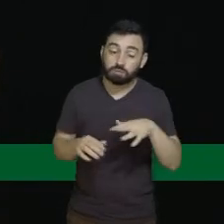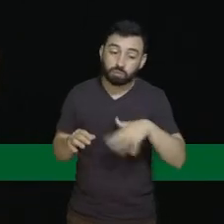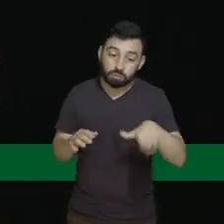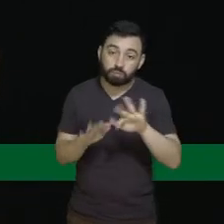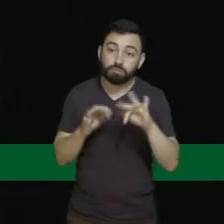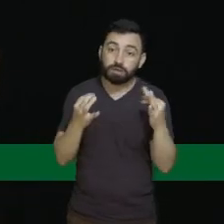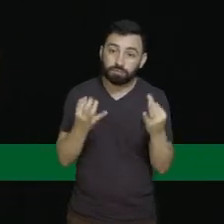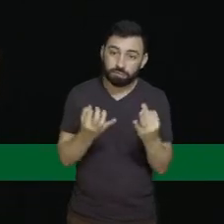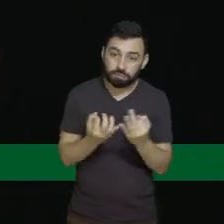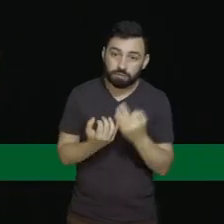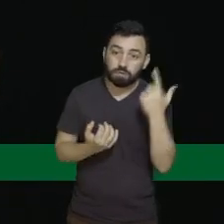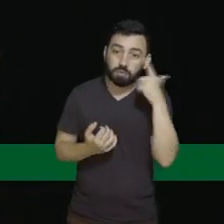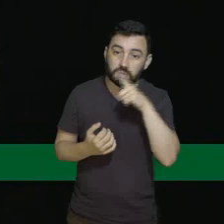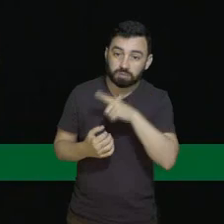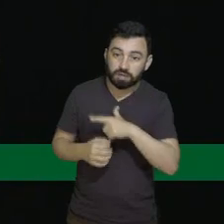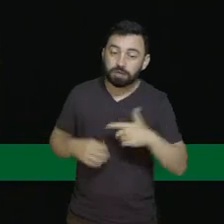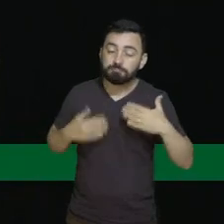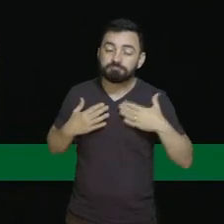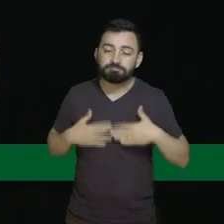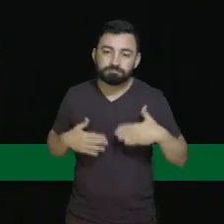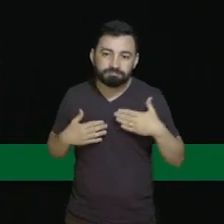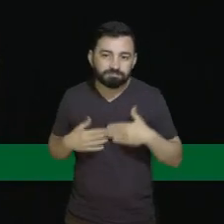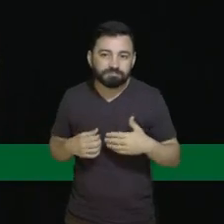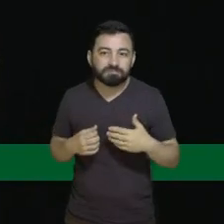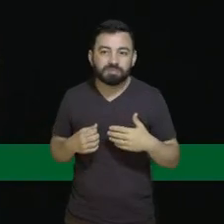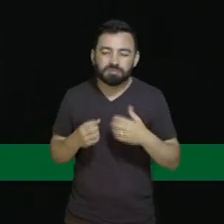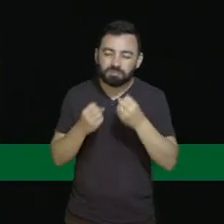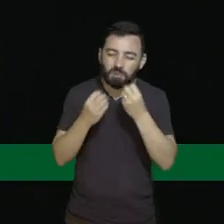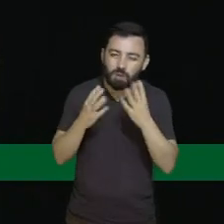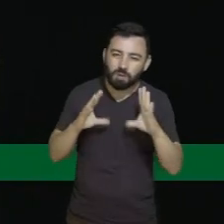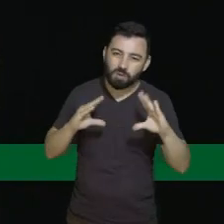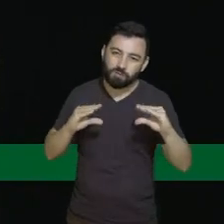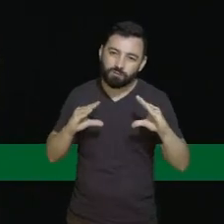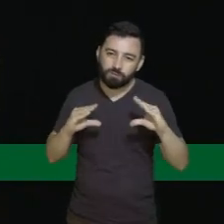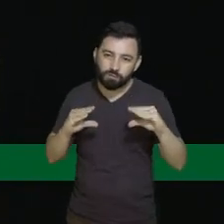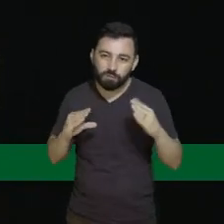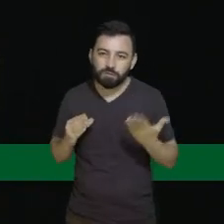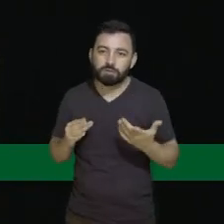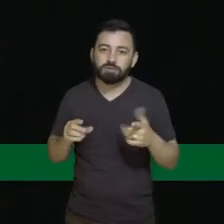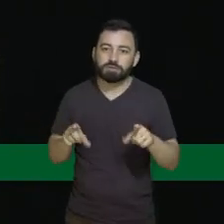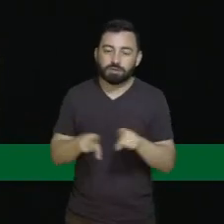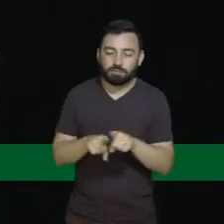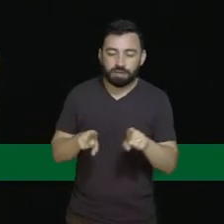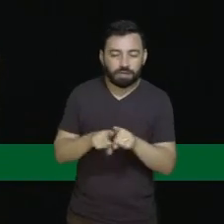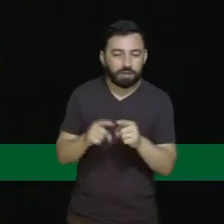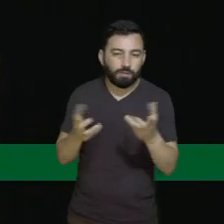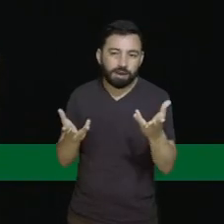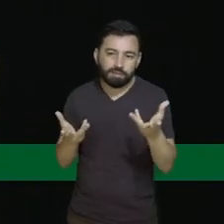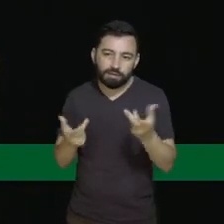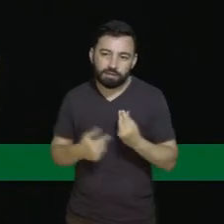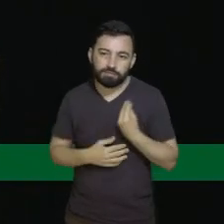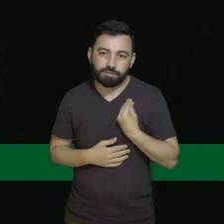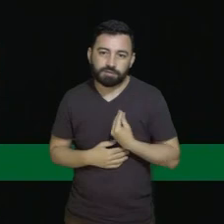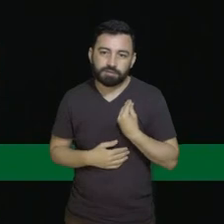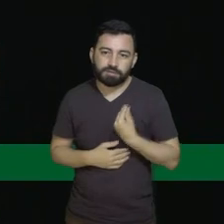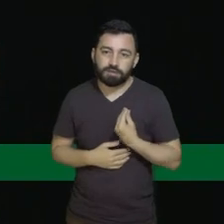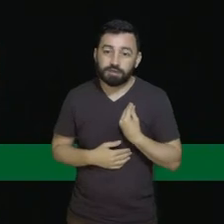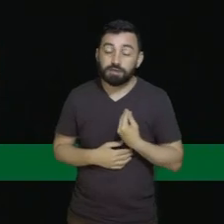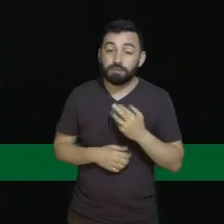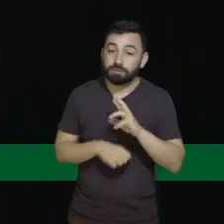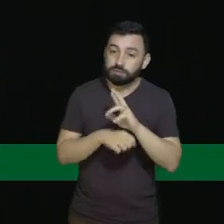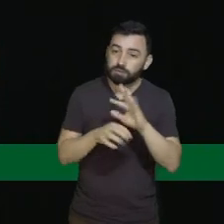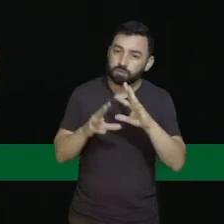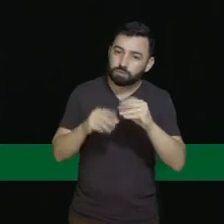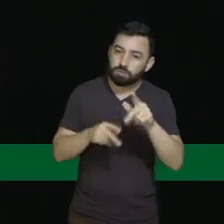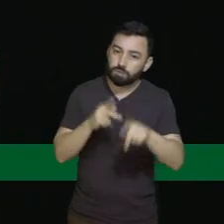famílias desfrutem de um pouquinho mais de conforto e de um pouquinho mais de qualidade de vida. Em nome de todos os